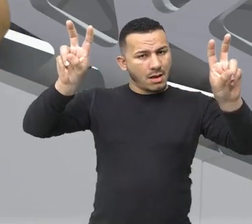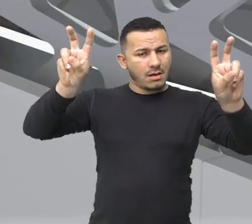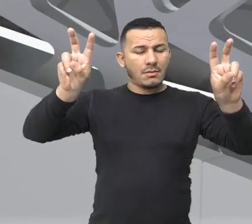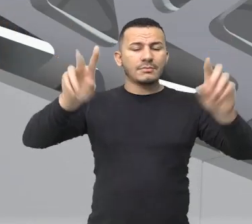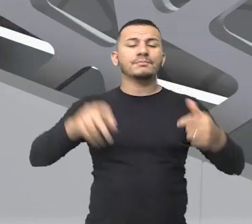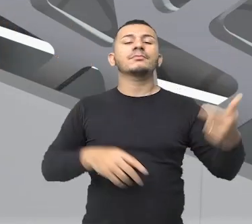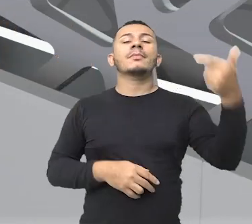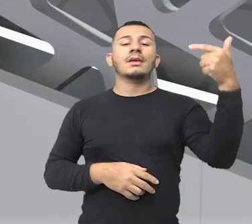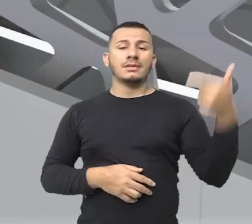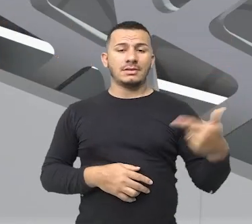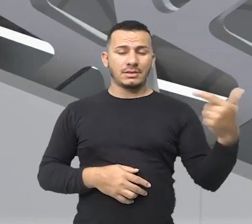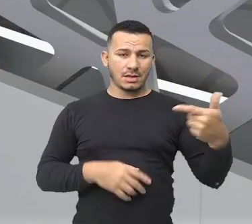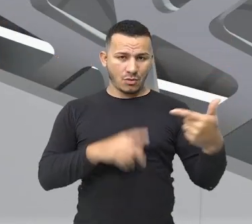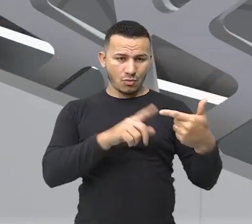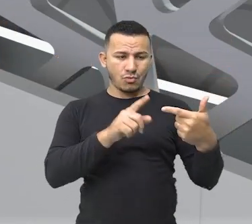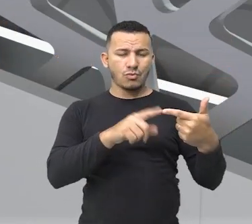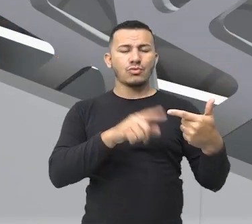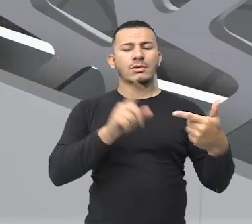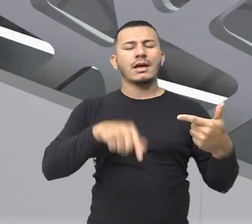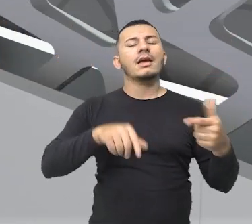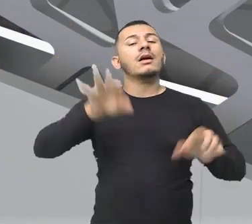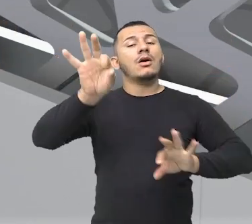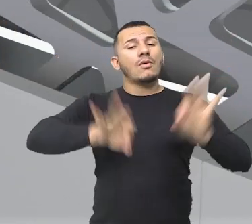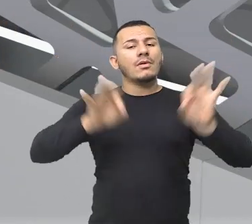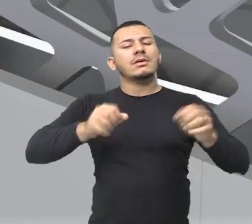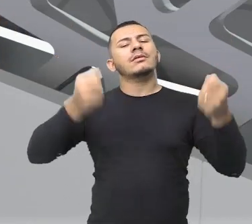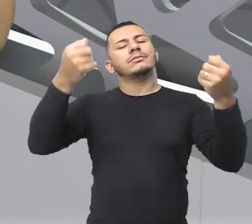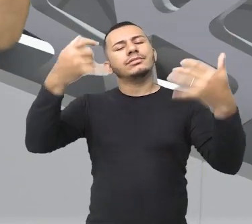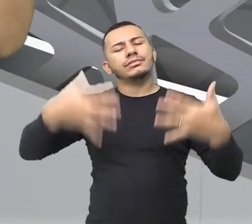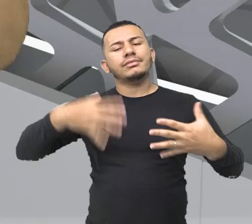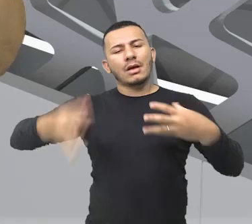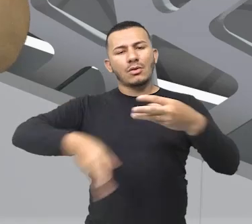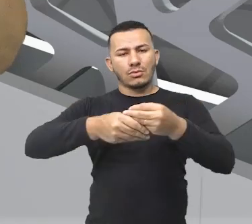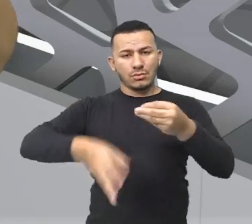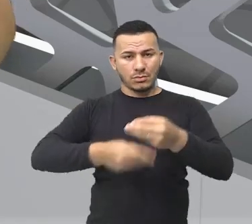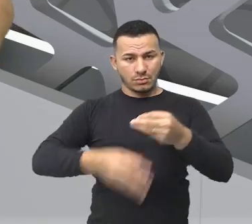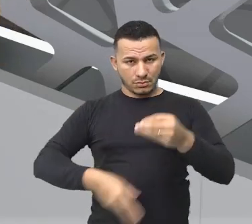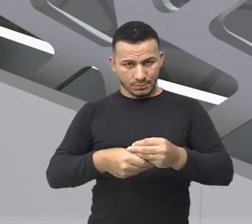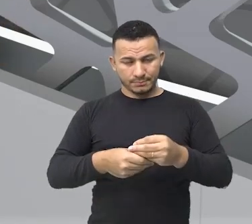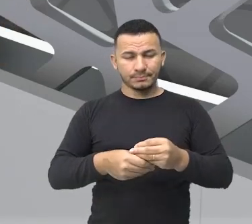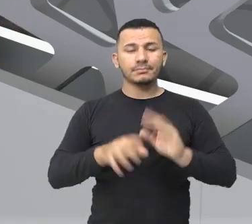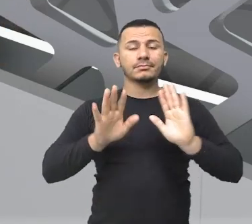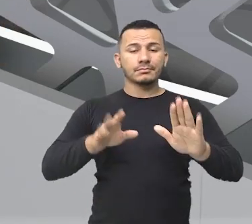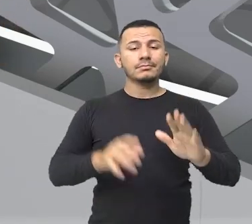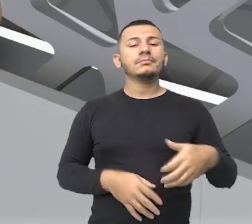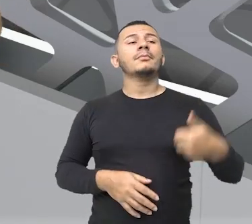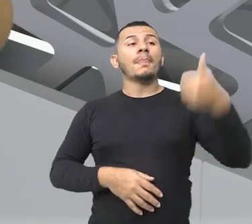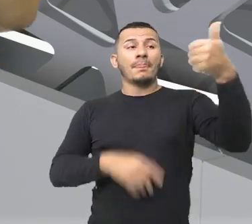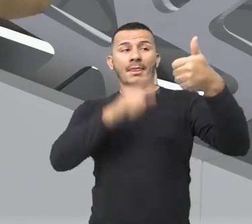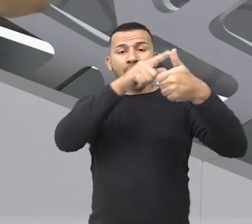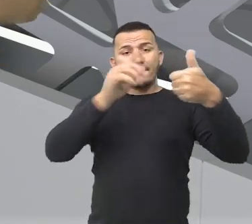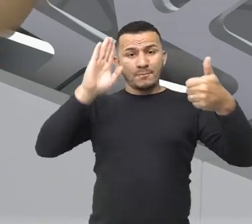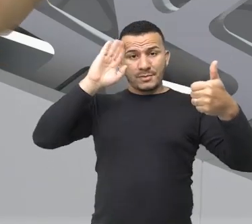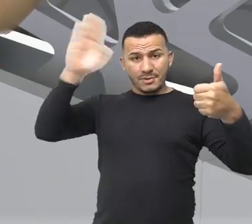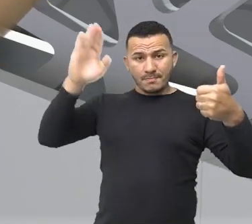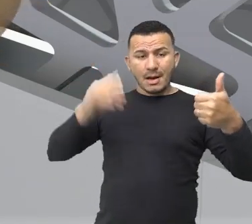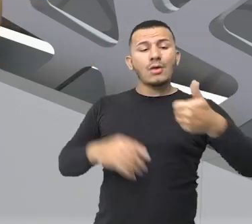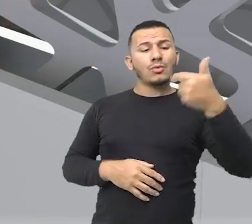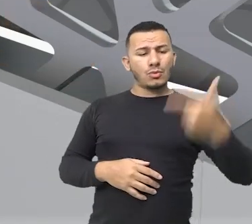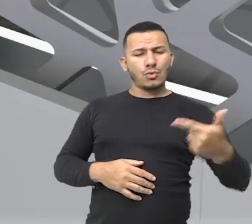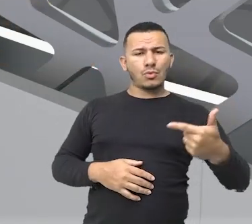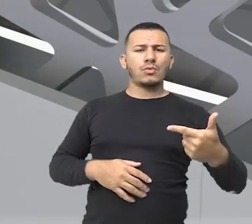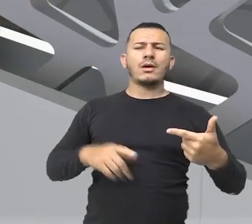vou construir ideias secundárias. Mas para que essa ideia principal e as ideias secundárias não sejam coisas